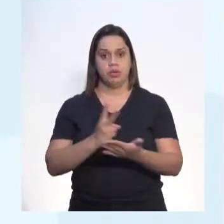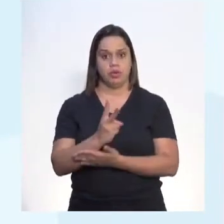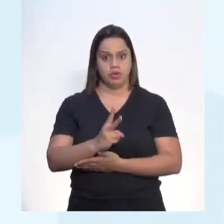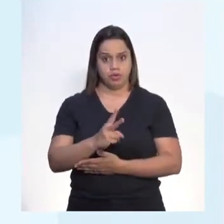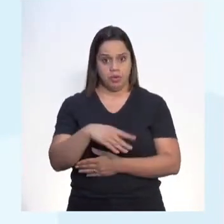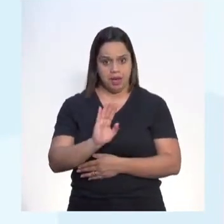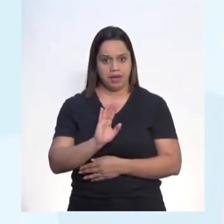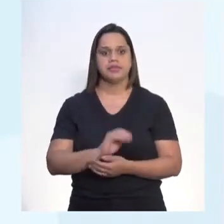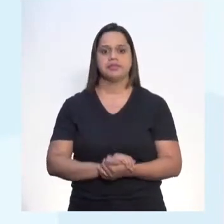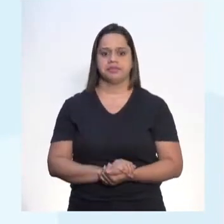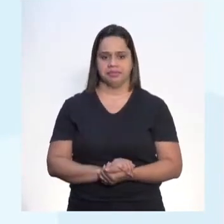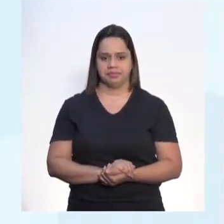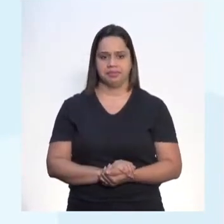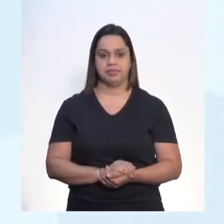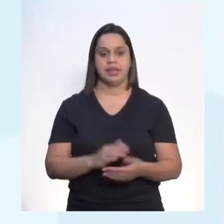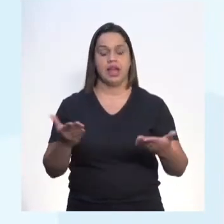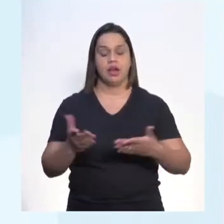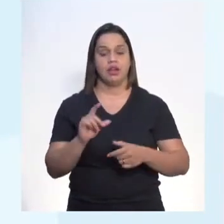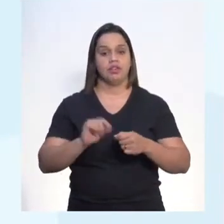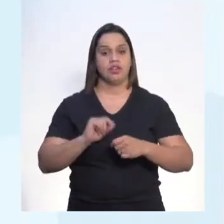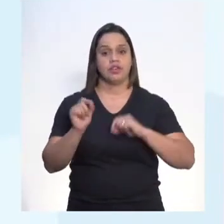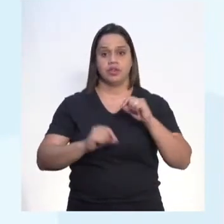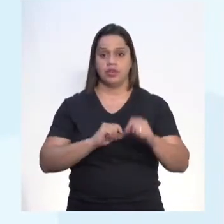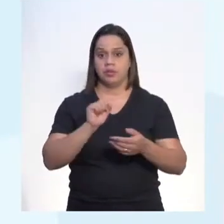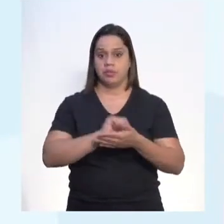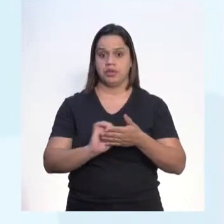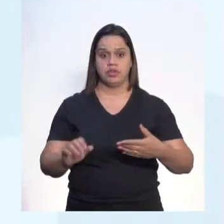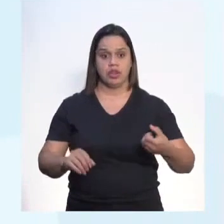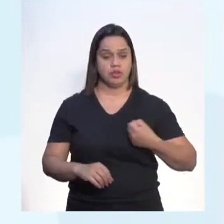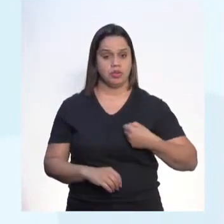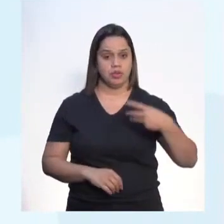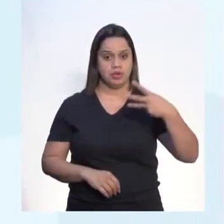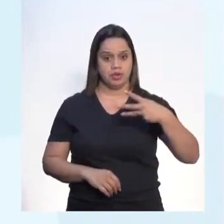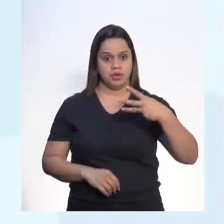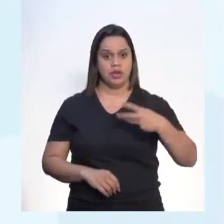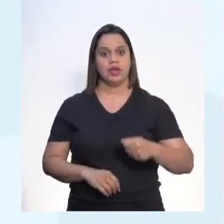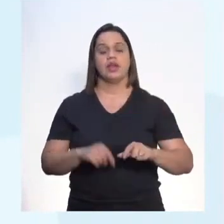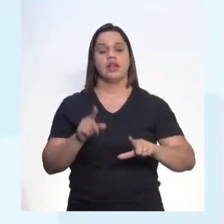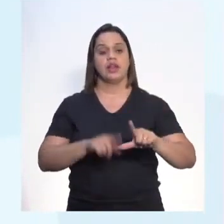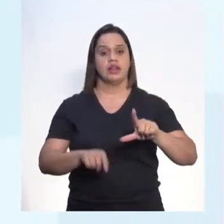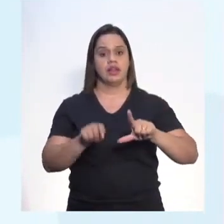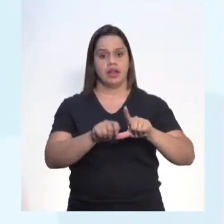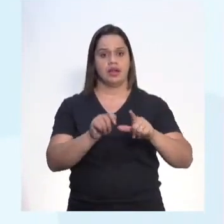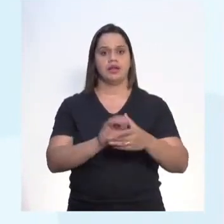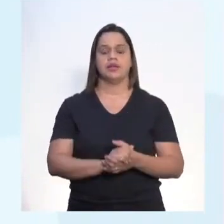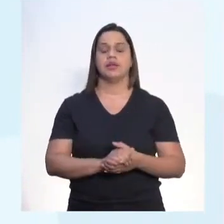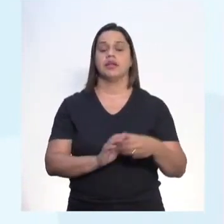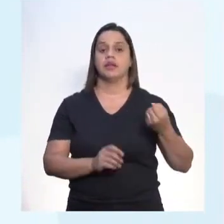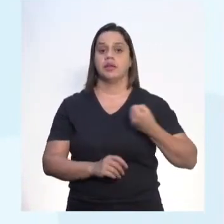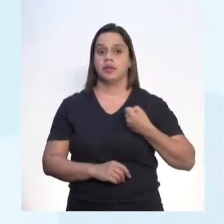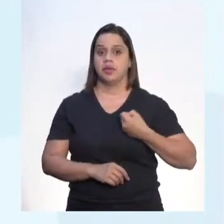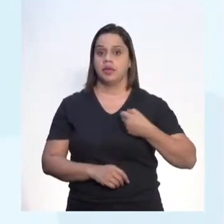pouquinho? Agora, vamos para a atividade 3, item A, página